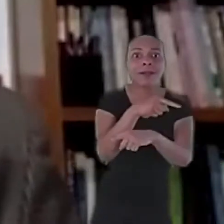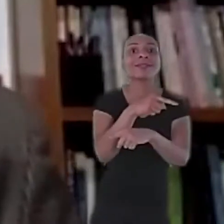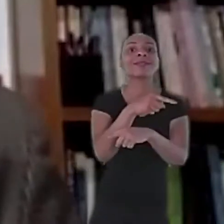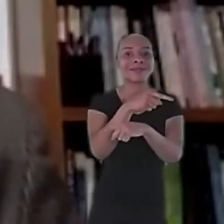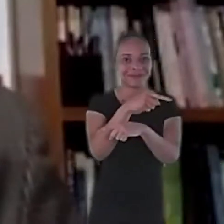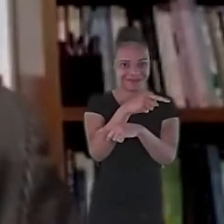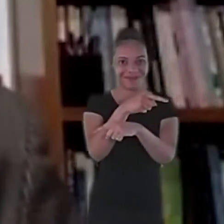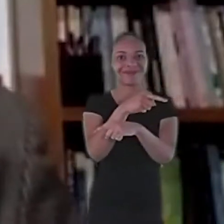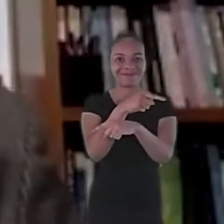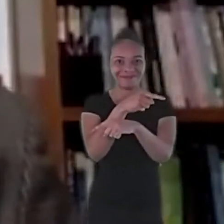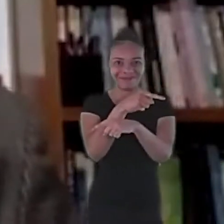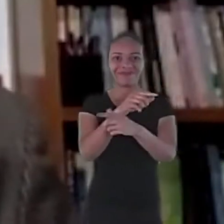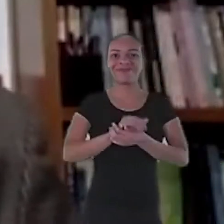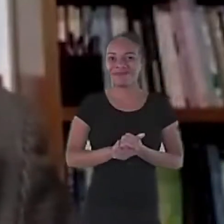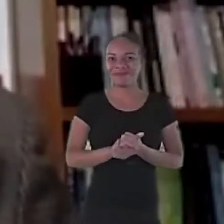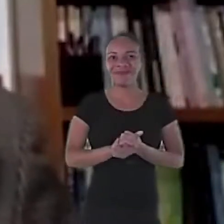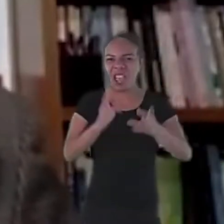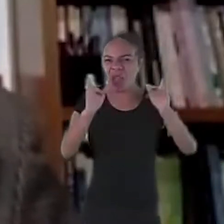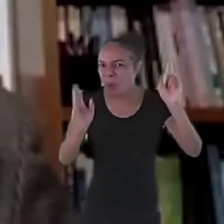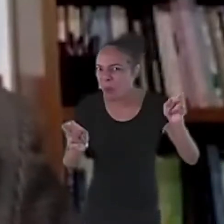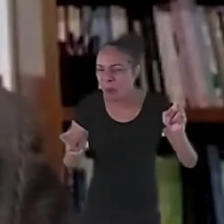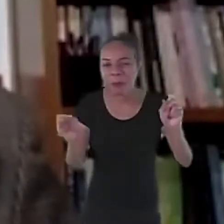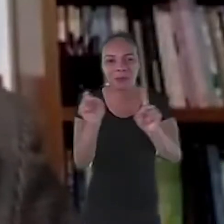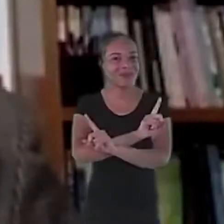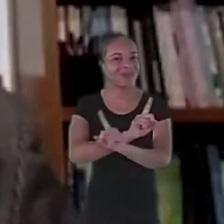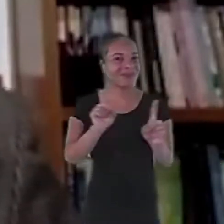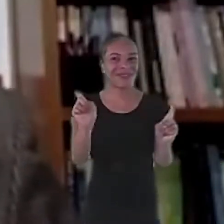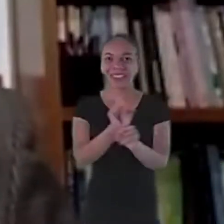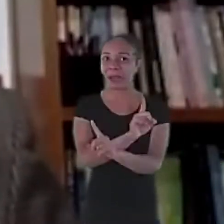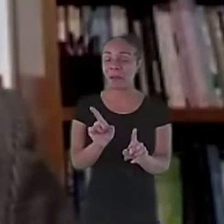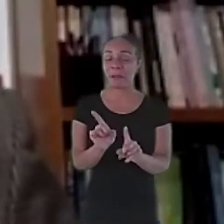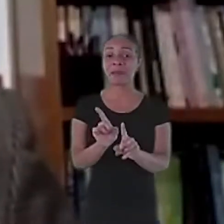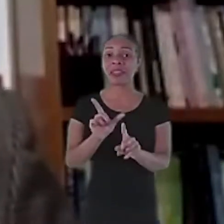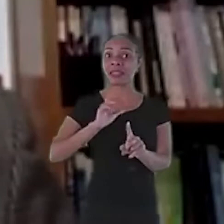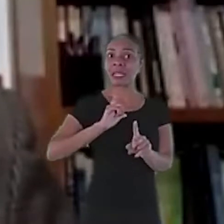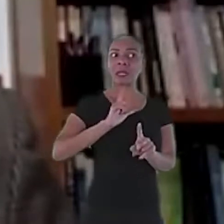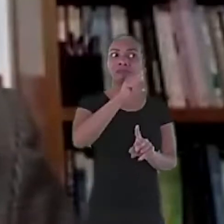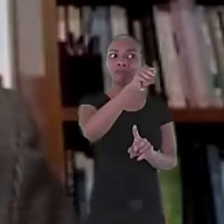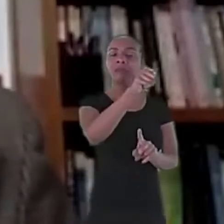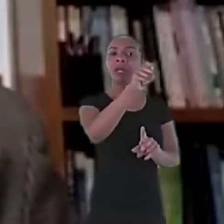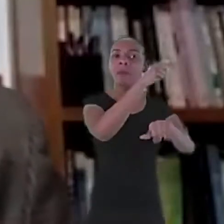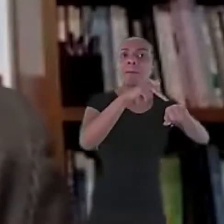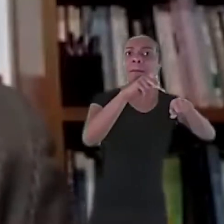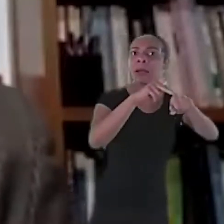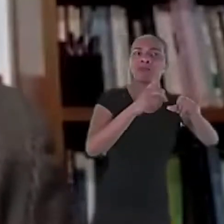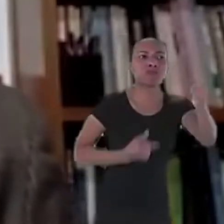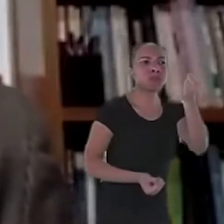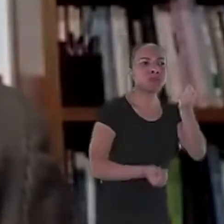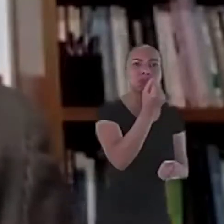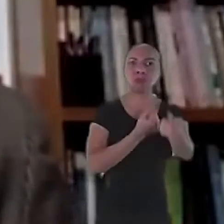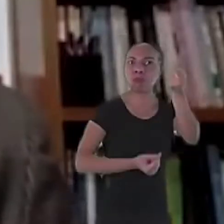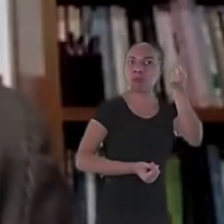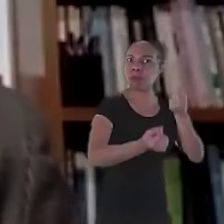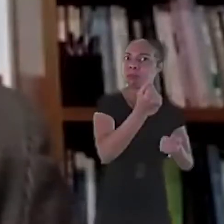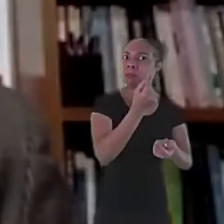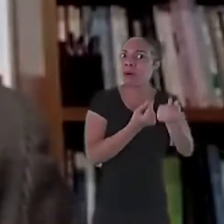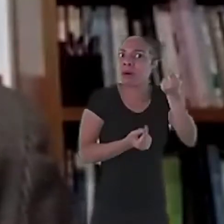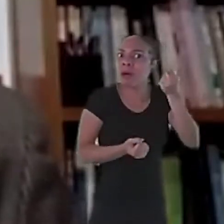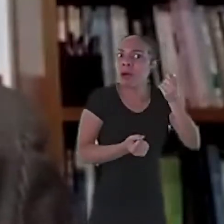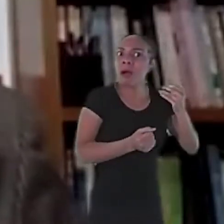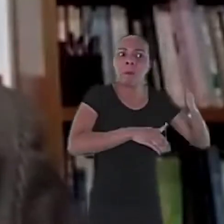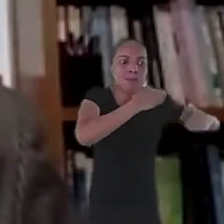Um vertiginoso crescimento econômico, um